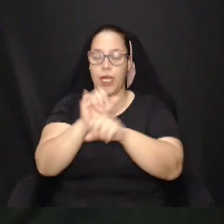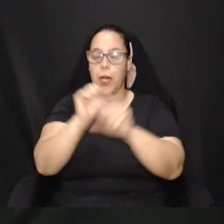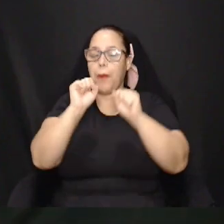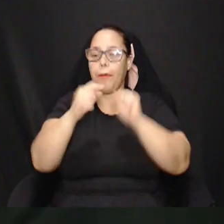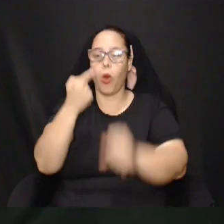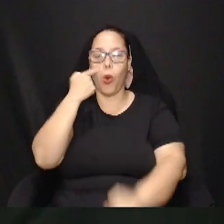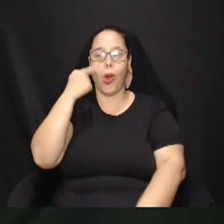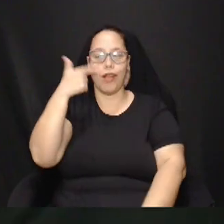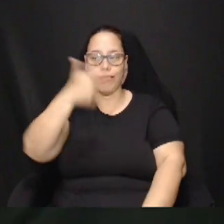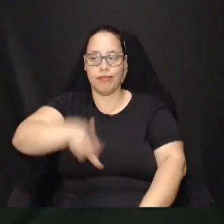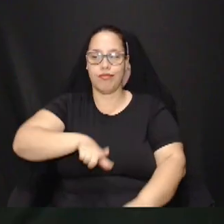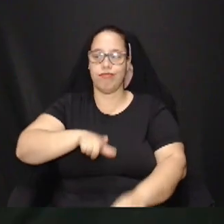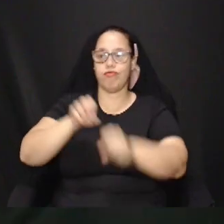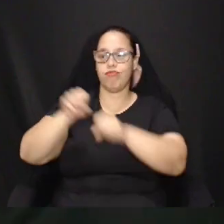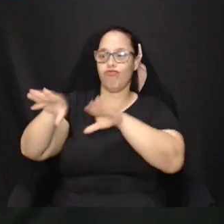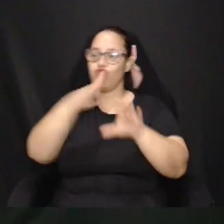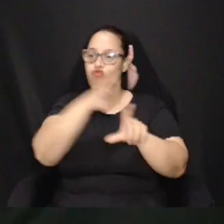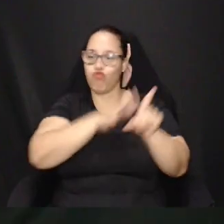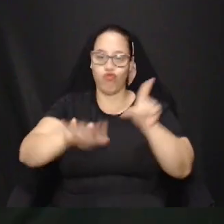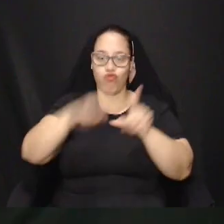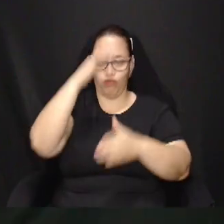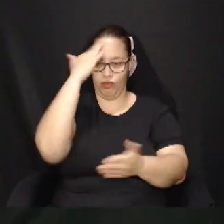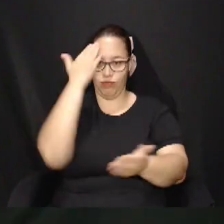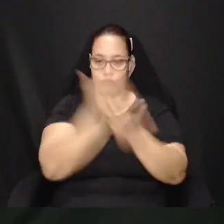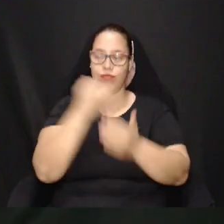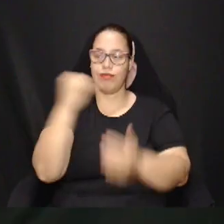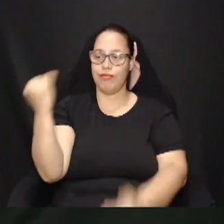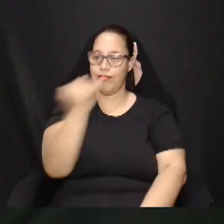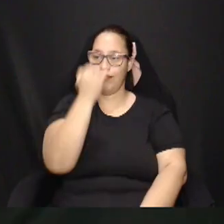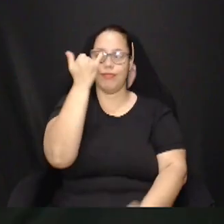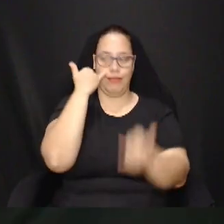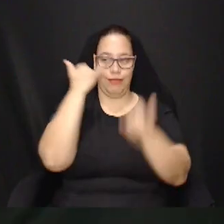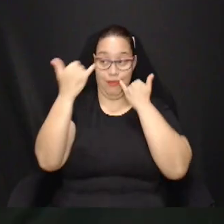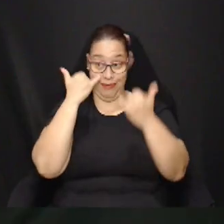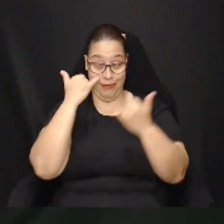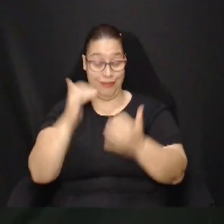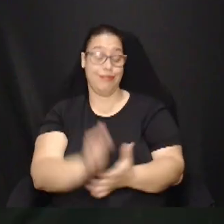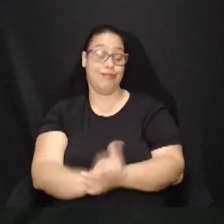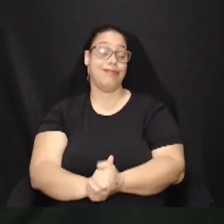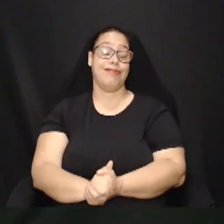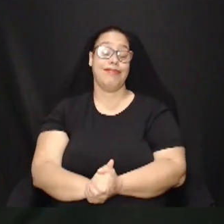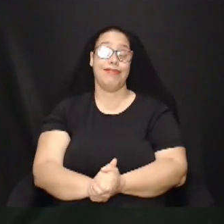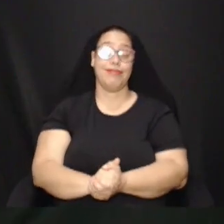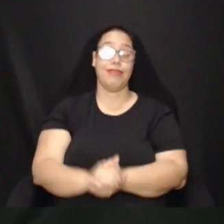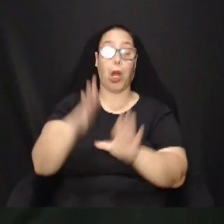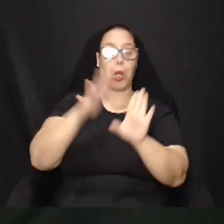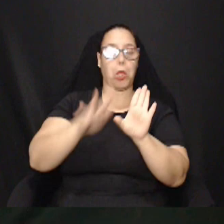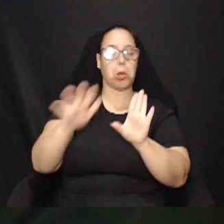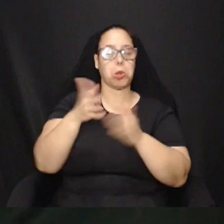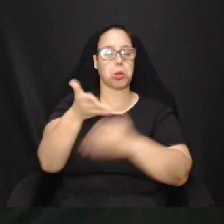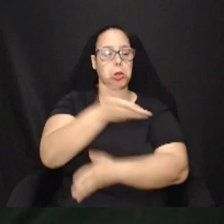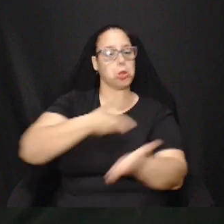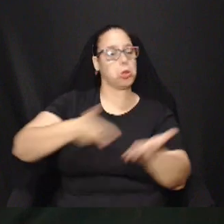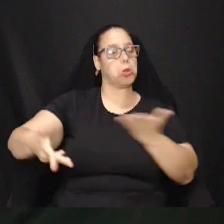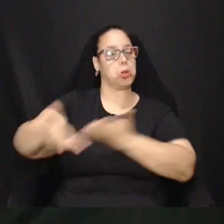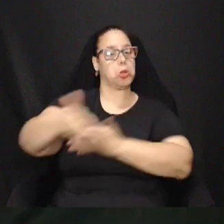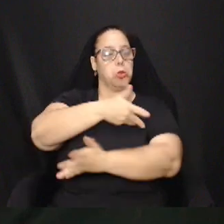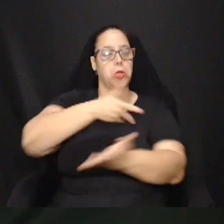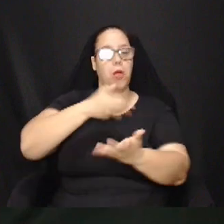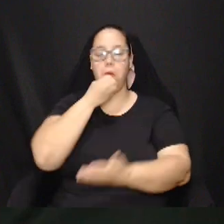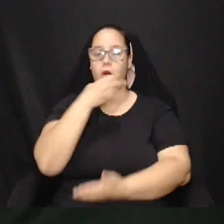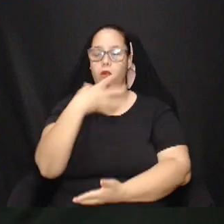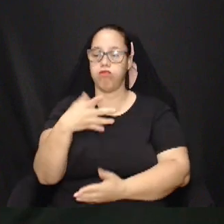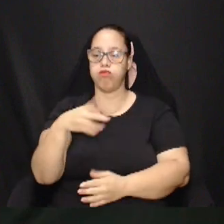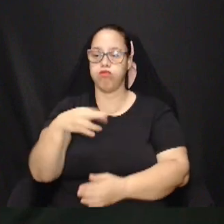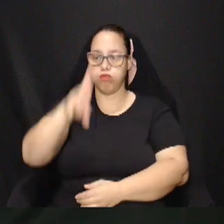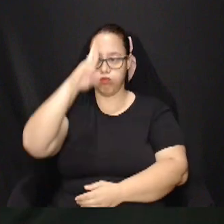as pessoas que acredito que a informação boa é aquela informação que a gente repassa, a informação que a gente compartilha. Ao meio-dia, Câmara